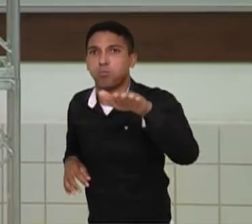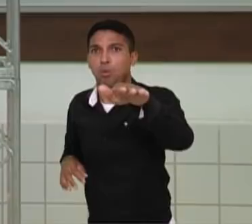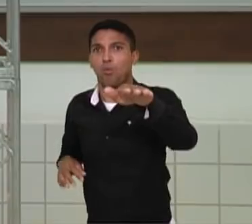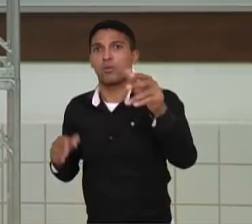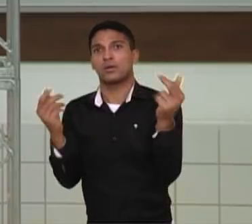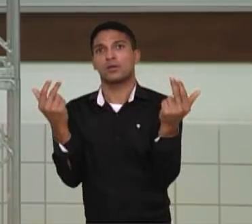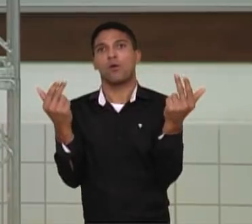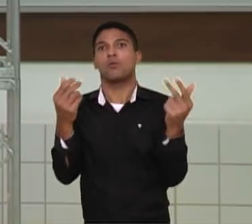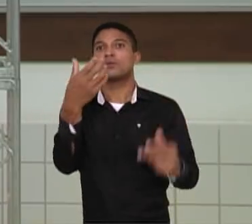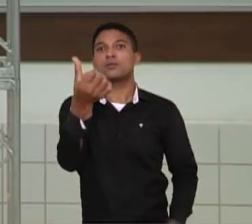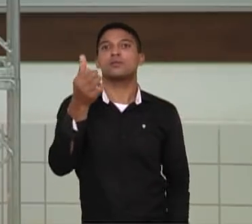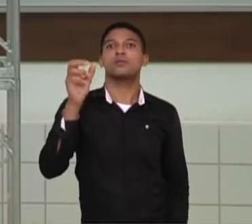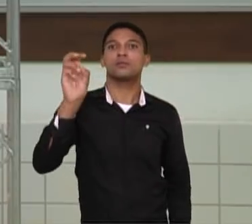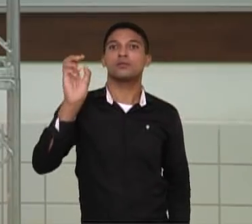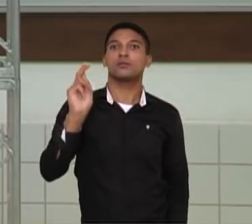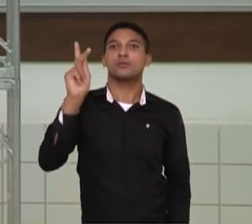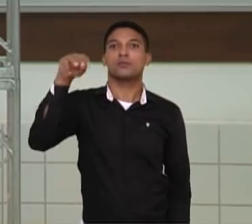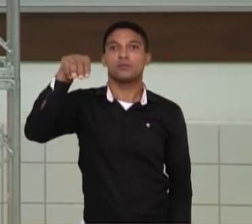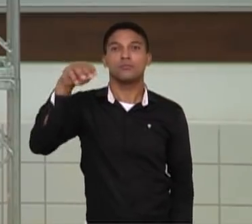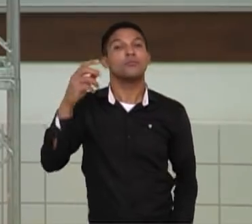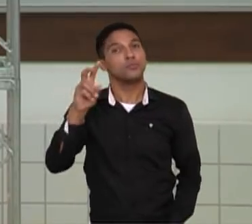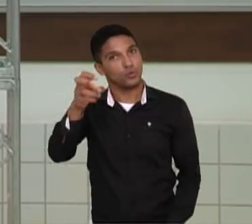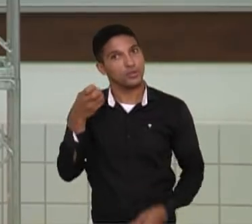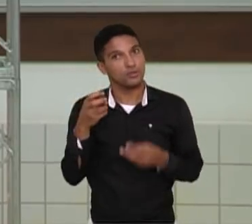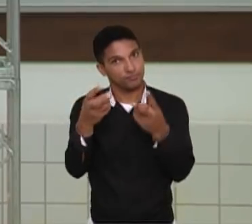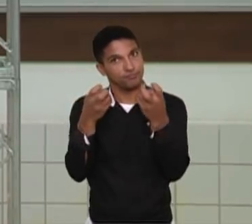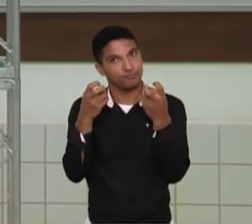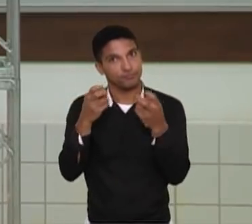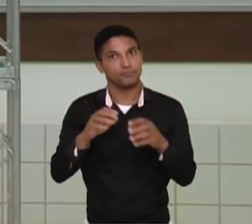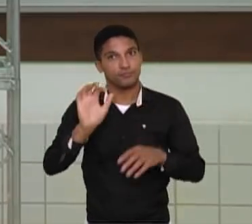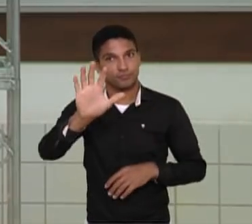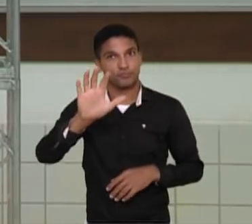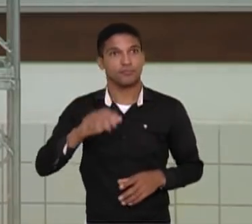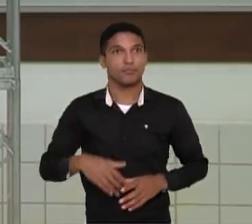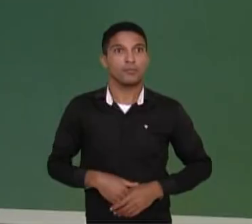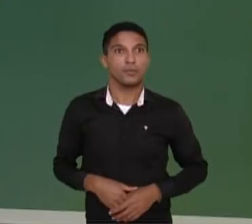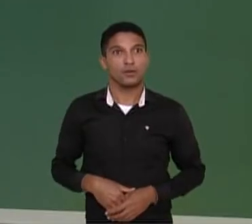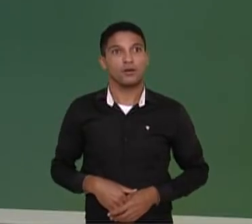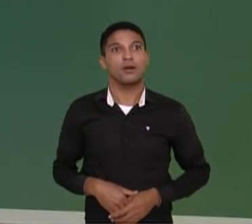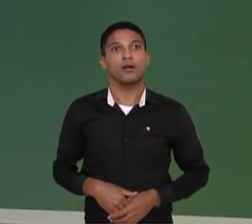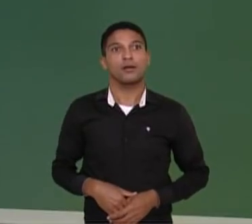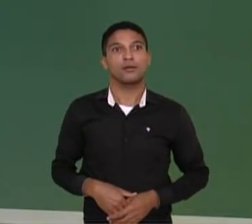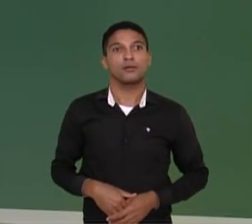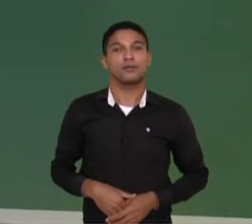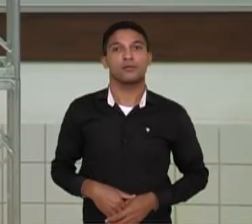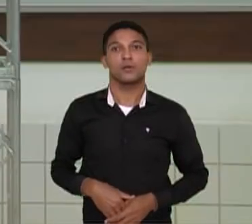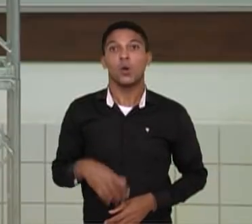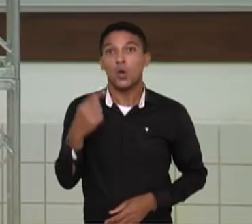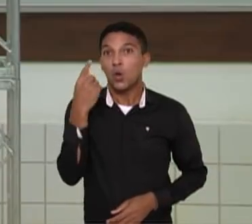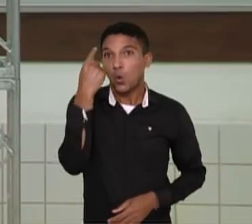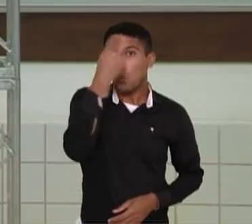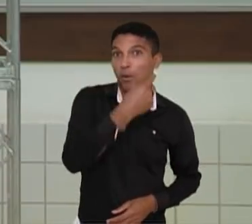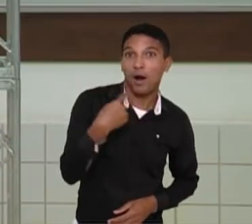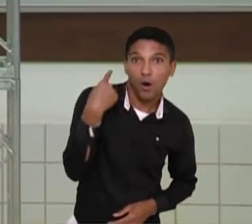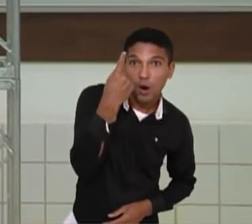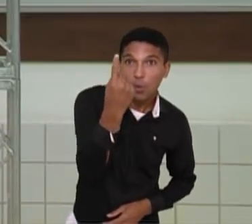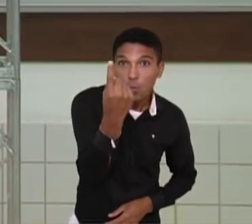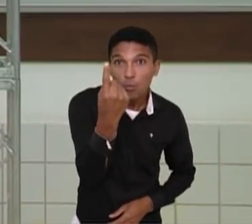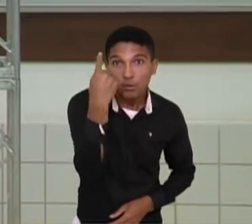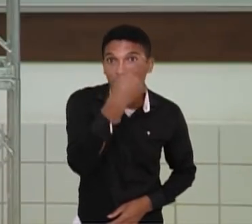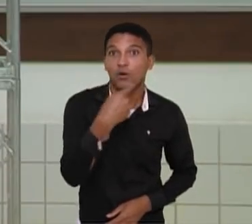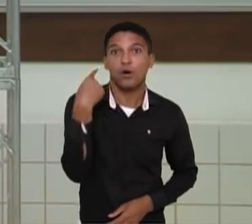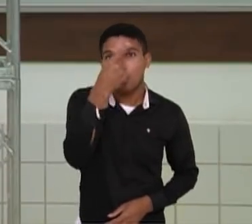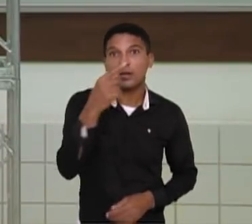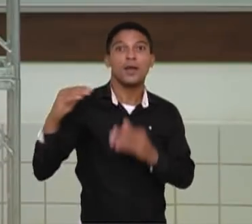minha leitura, né? Quando eu vejo uma velocidade expressa dessa forma aqui. Né? Nós temos